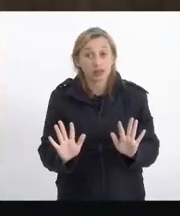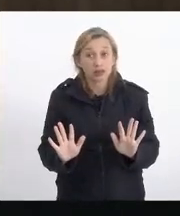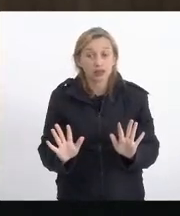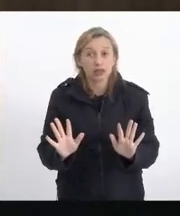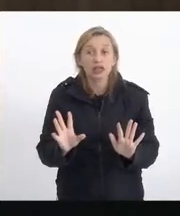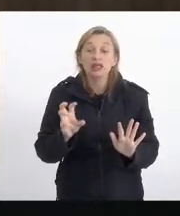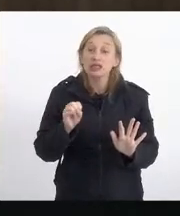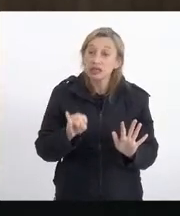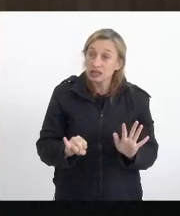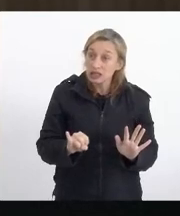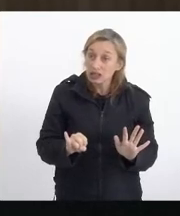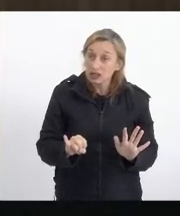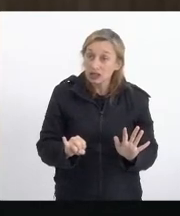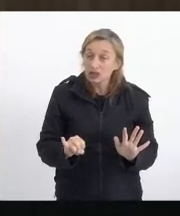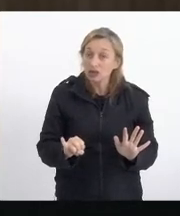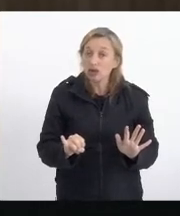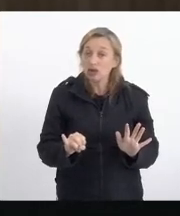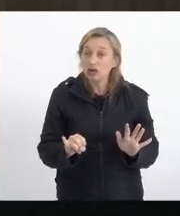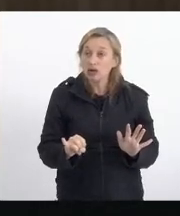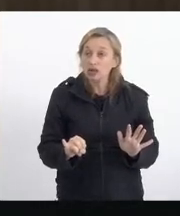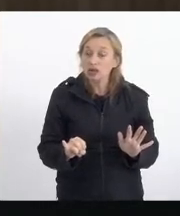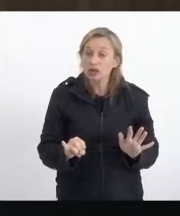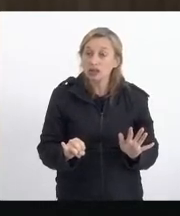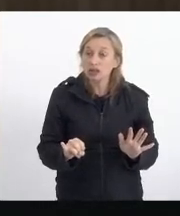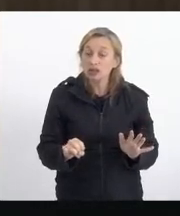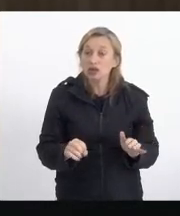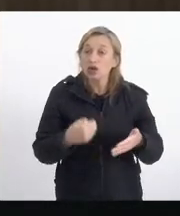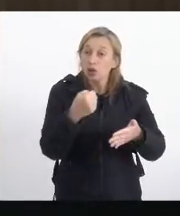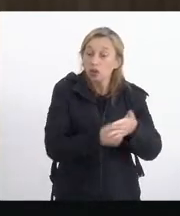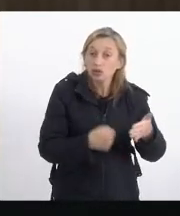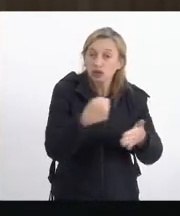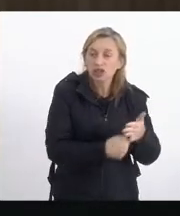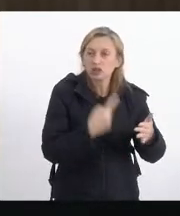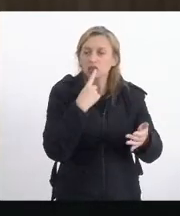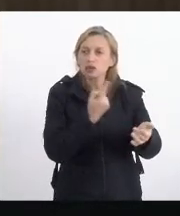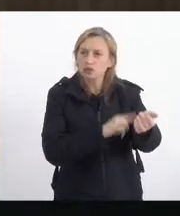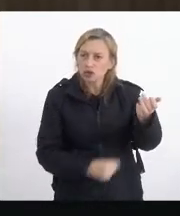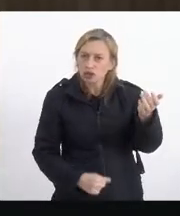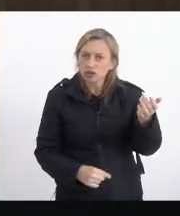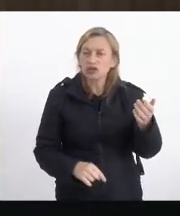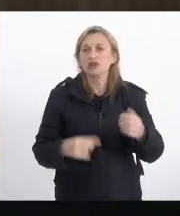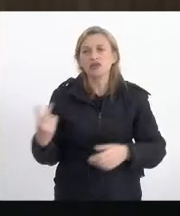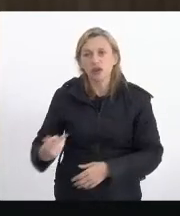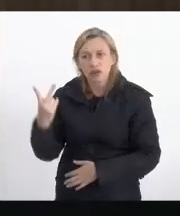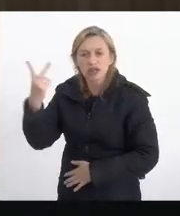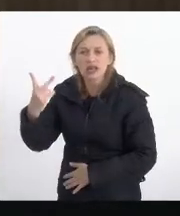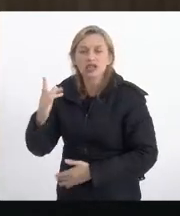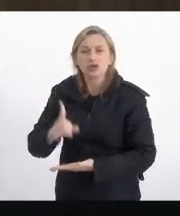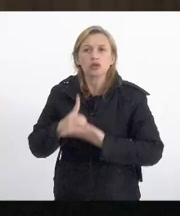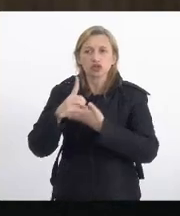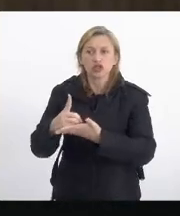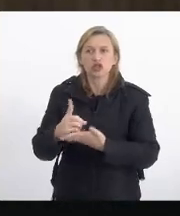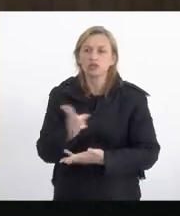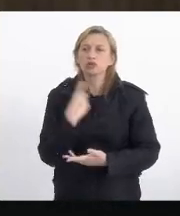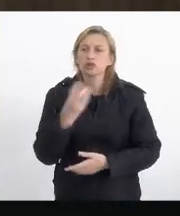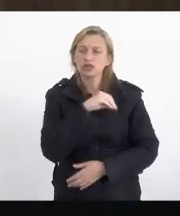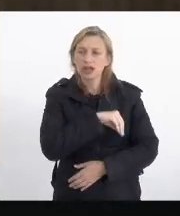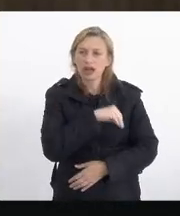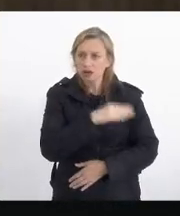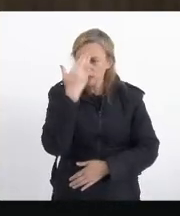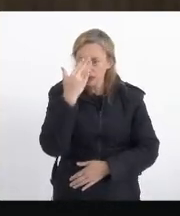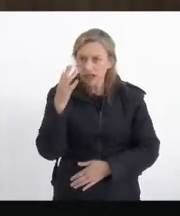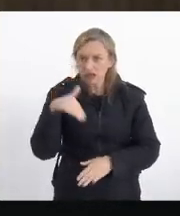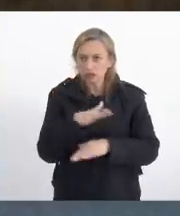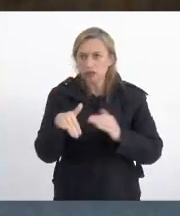se nós tombamos com o sangue, é necessário que nós sejamos honrados e justificados com dignidade no nosso salário. Muito